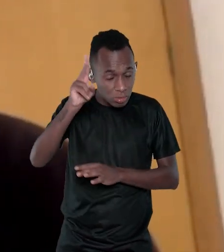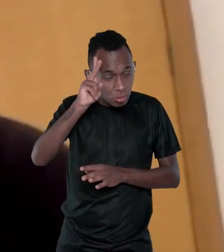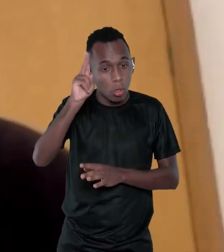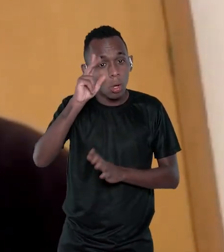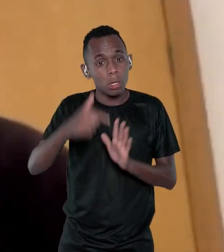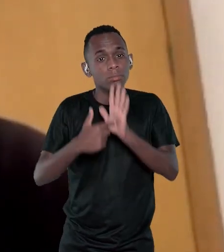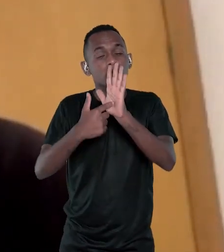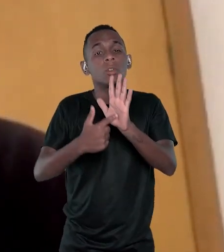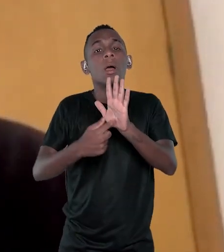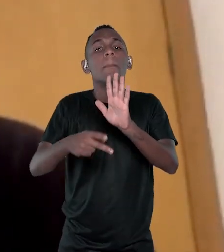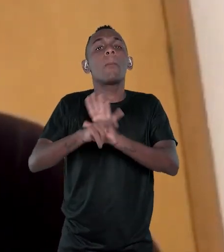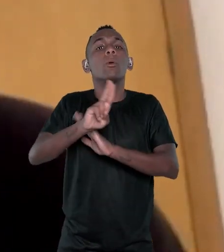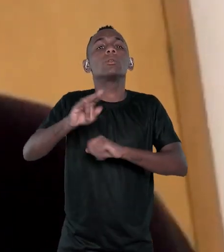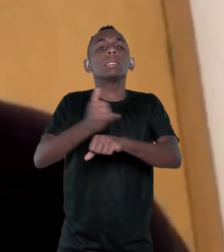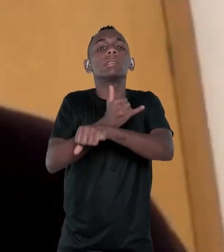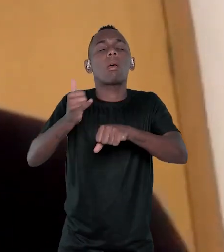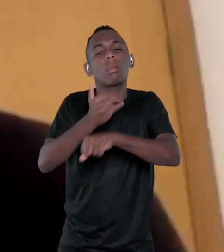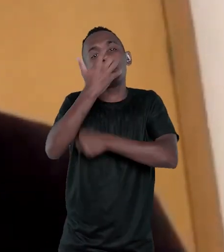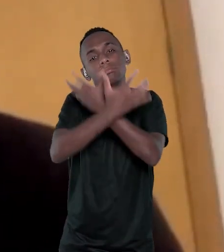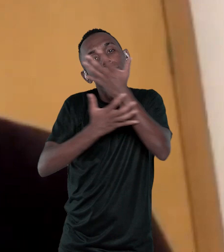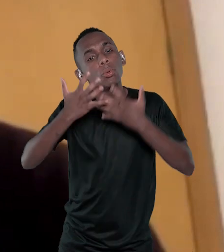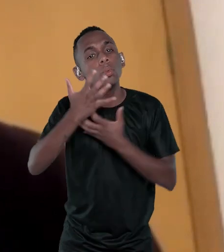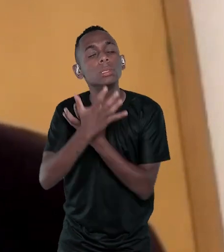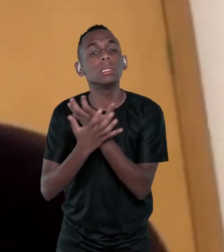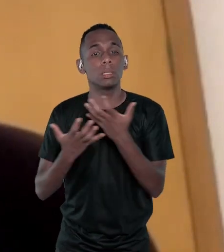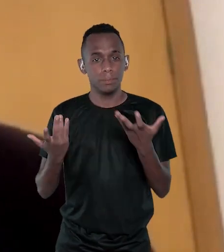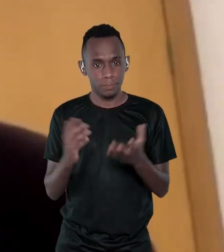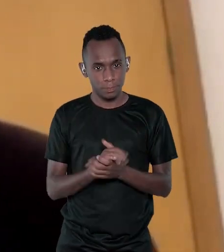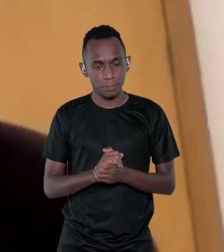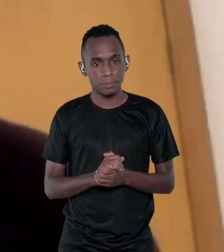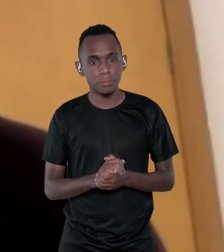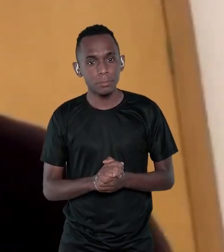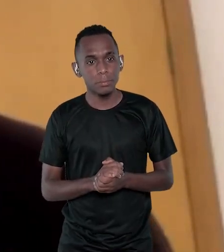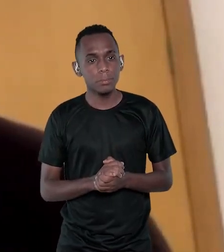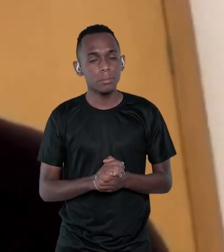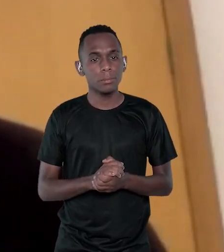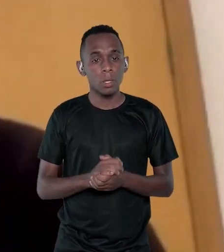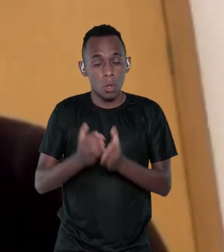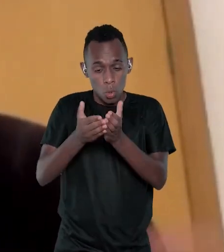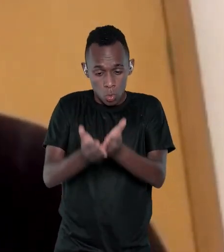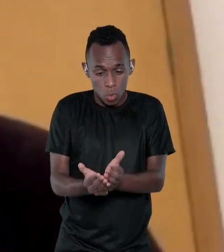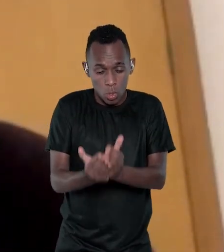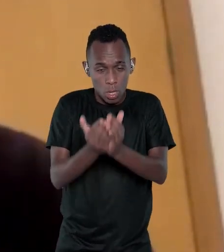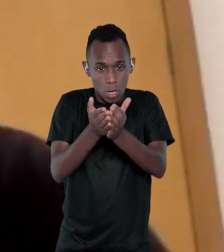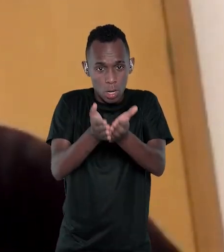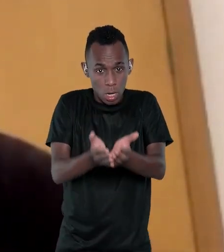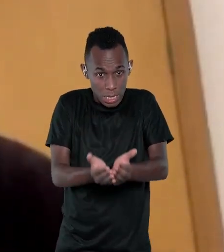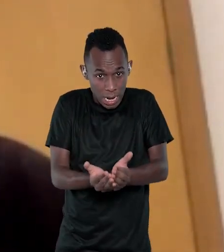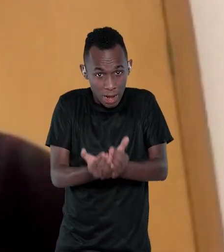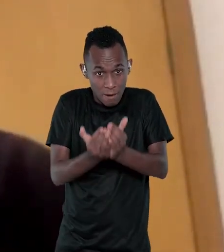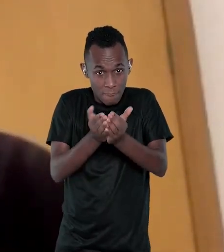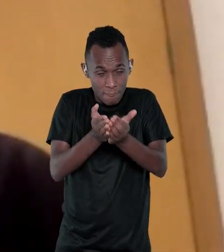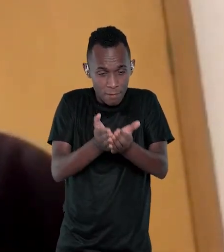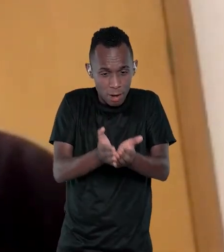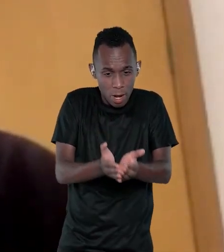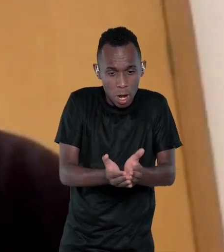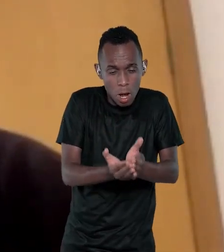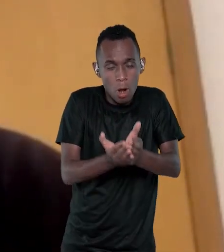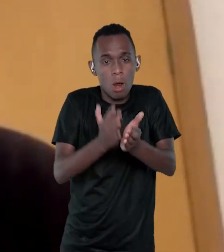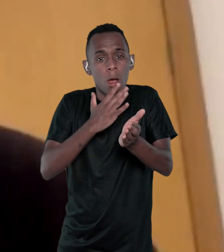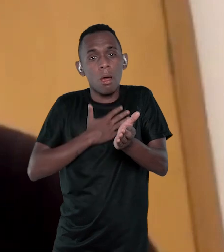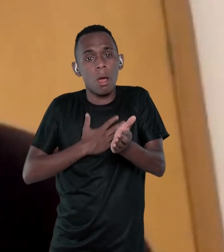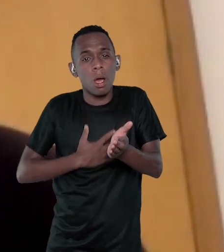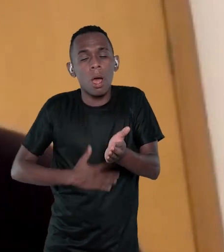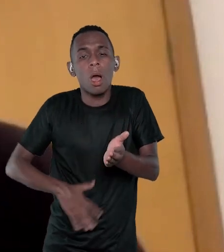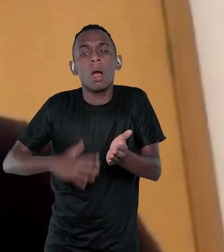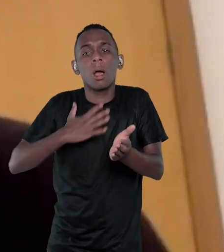narra isso, através de cantoria. E e o navio deu